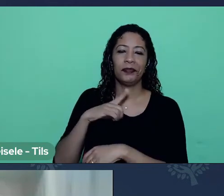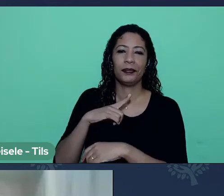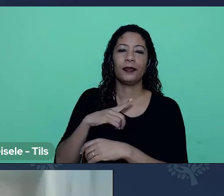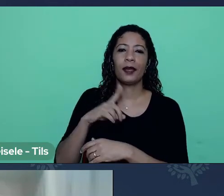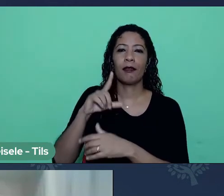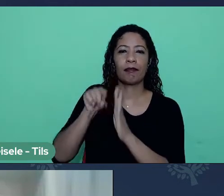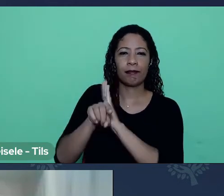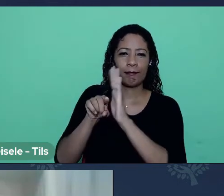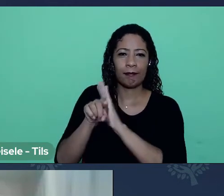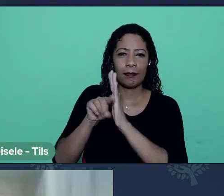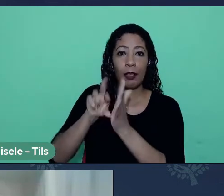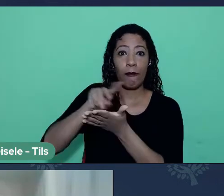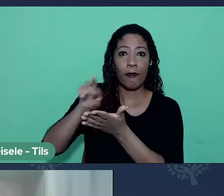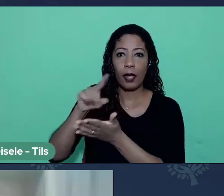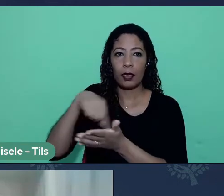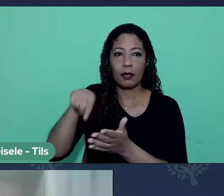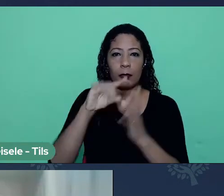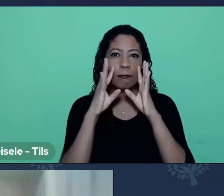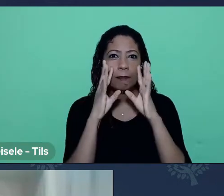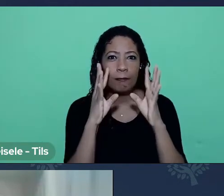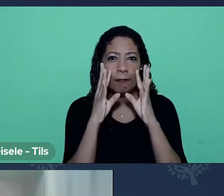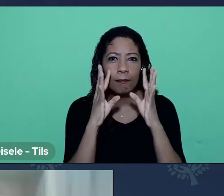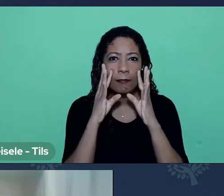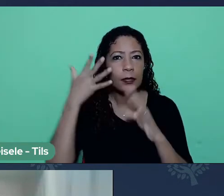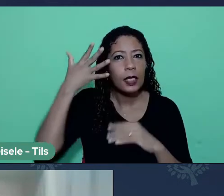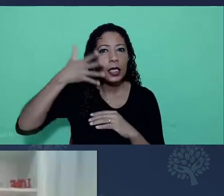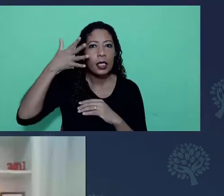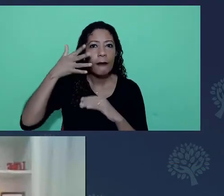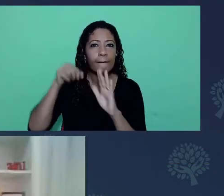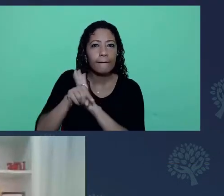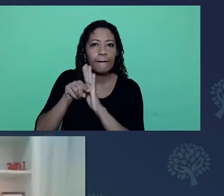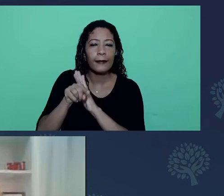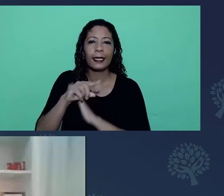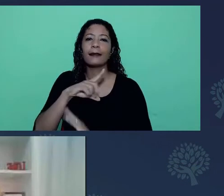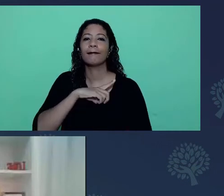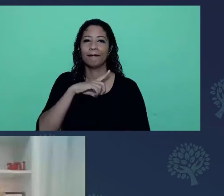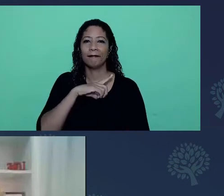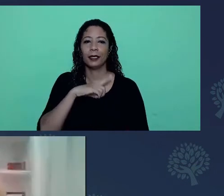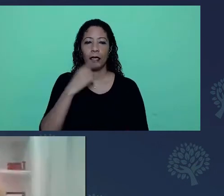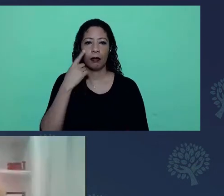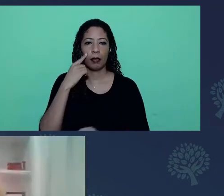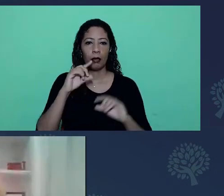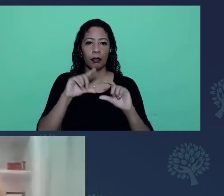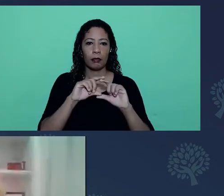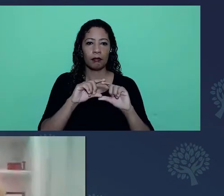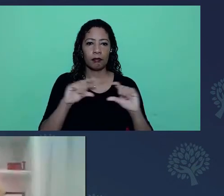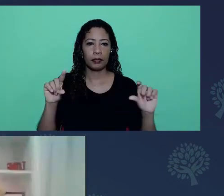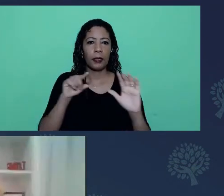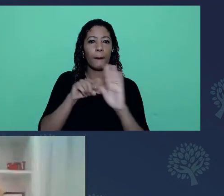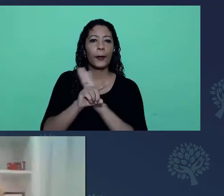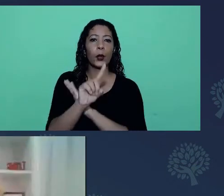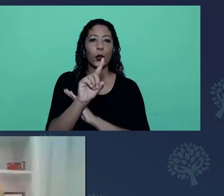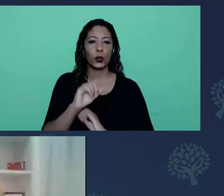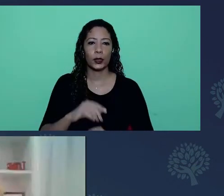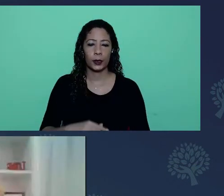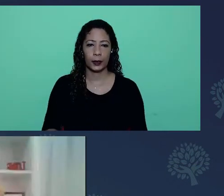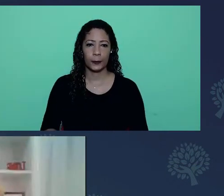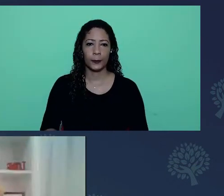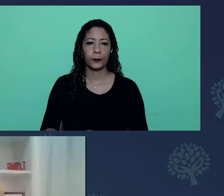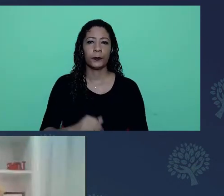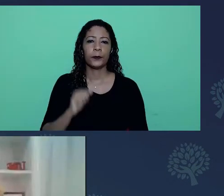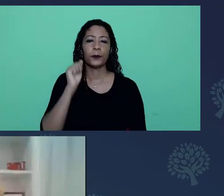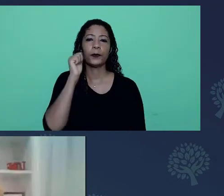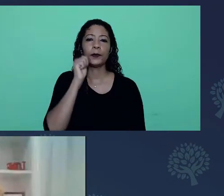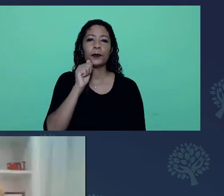atenta a sua palestra, e daí acho que, né, o Gabriel deve colocar as perguntas aqui no rodapé.